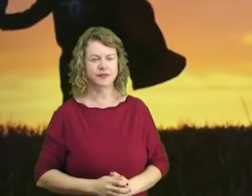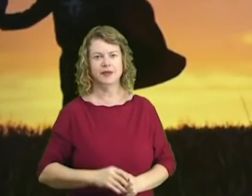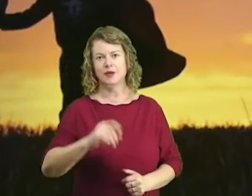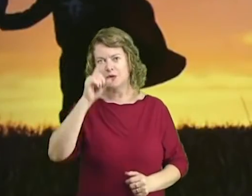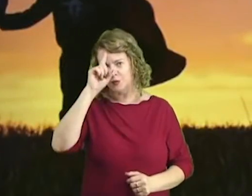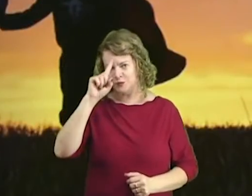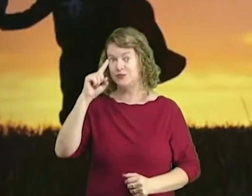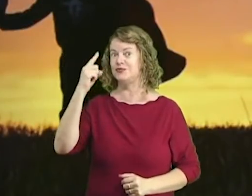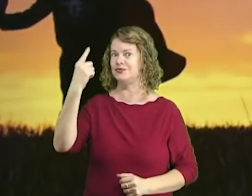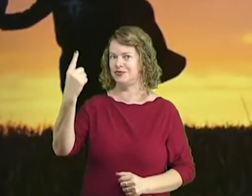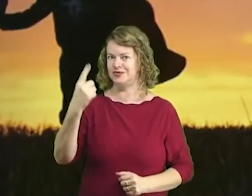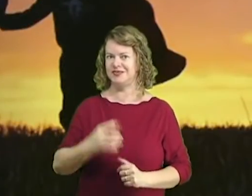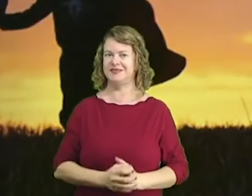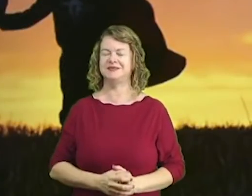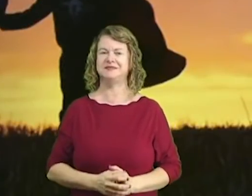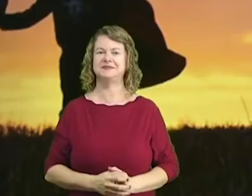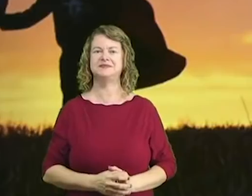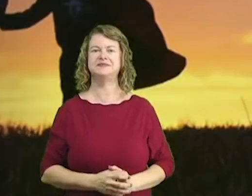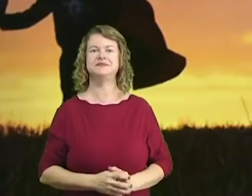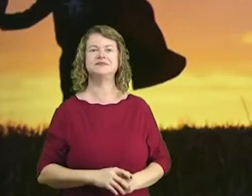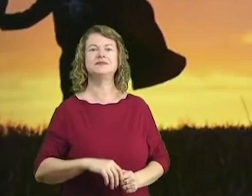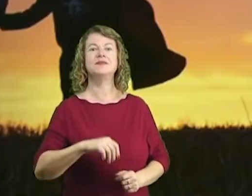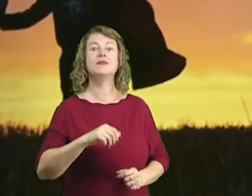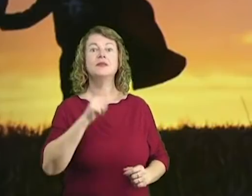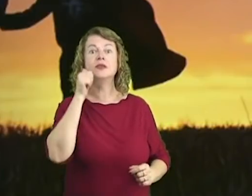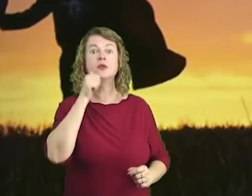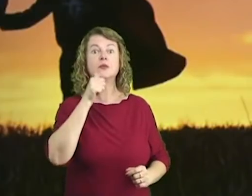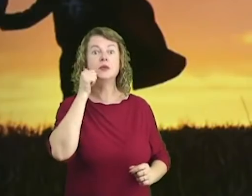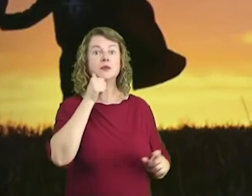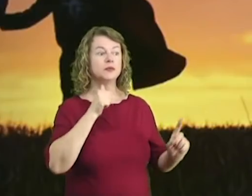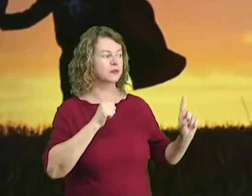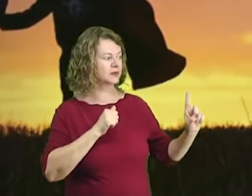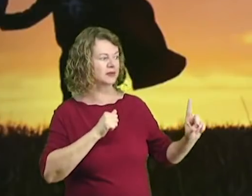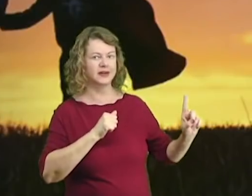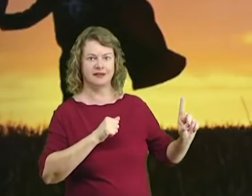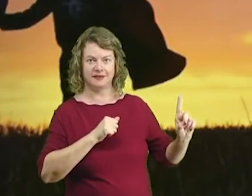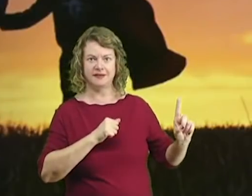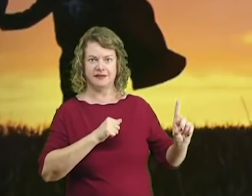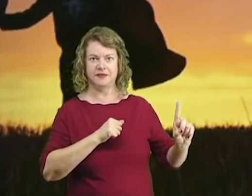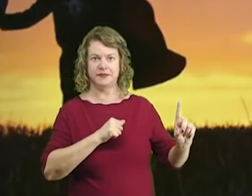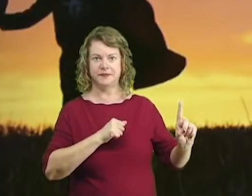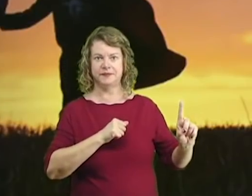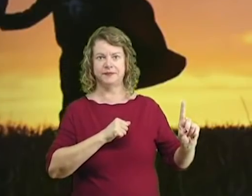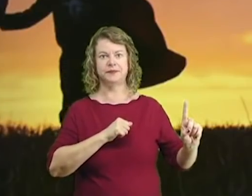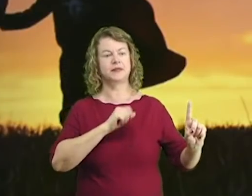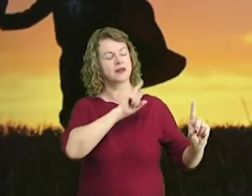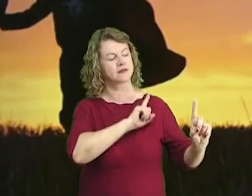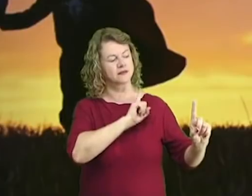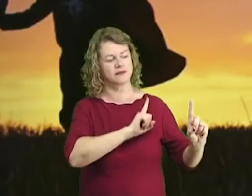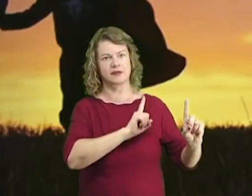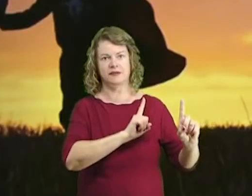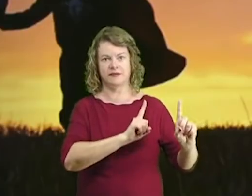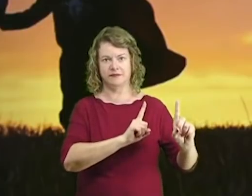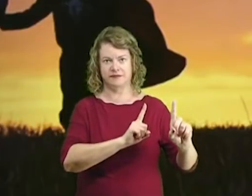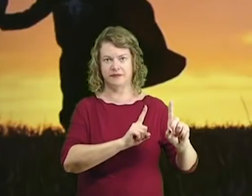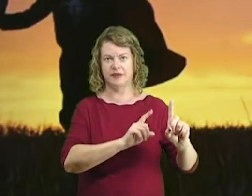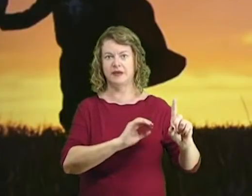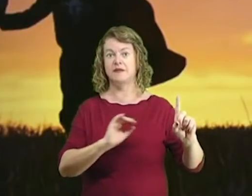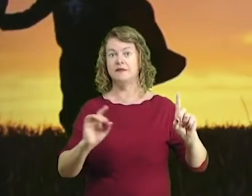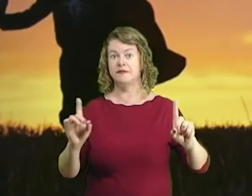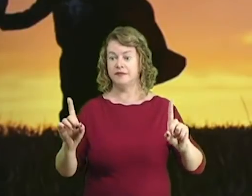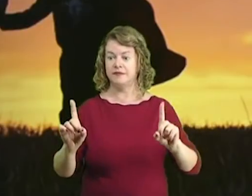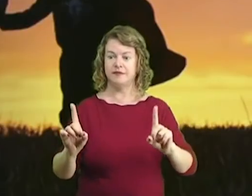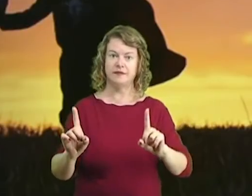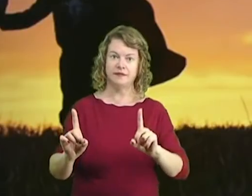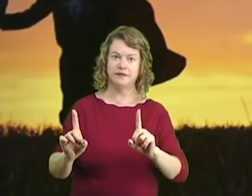mulher de um dos discípulos dos profetas foi falar a Eliseu: teu servo, meu marido,